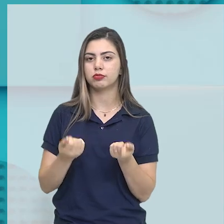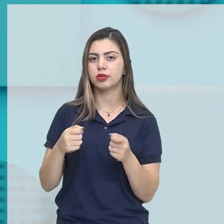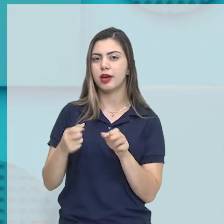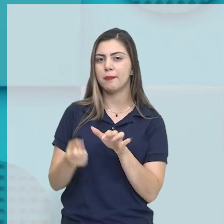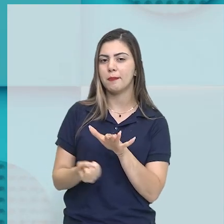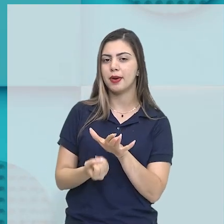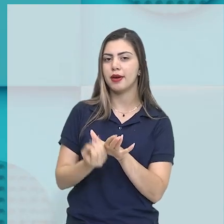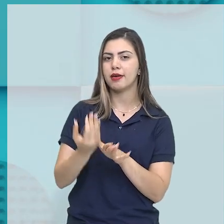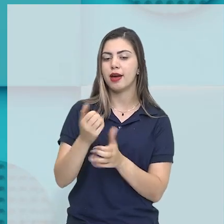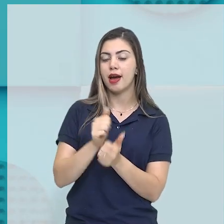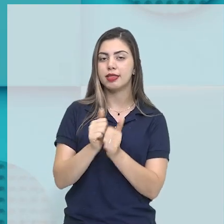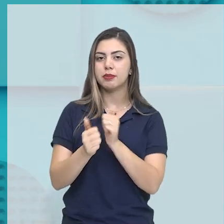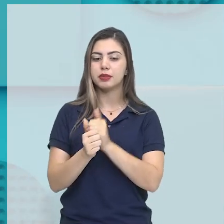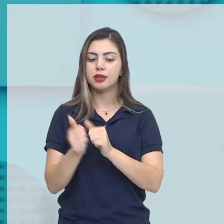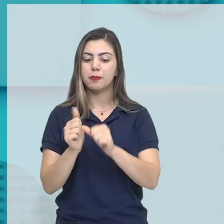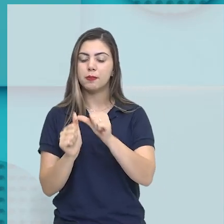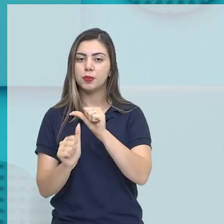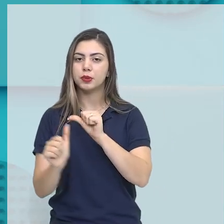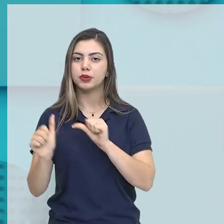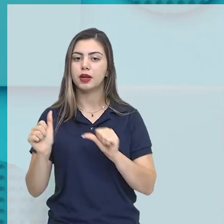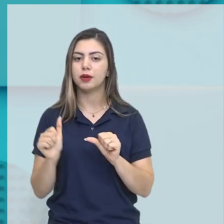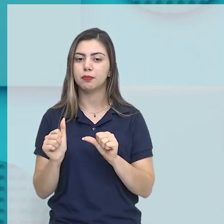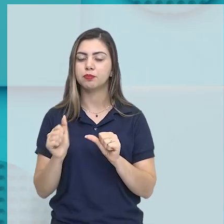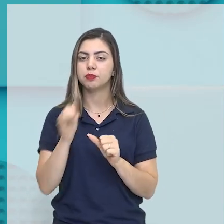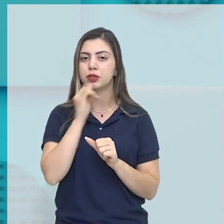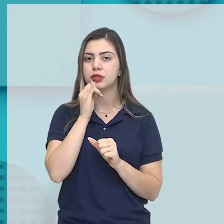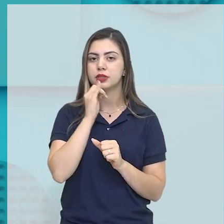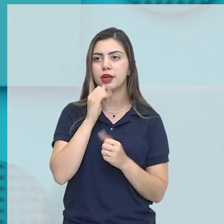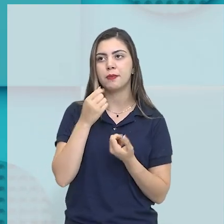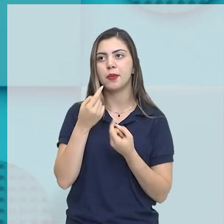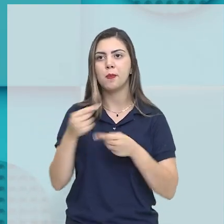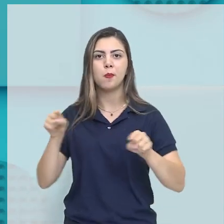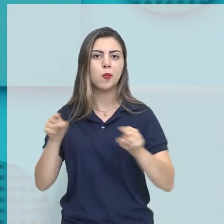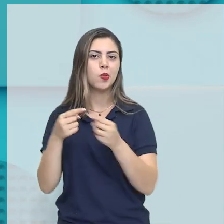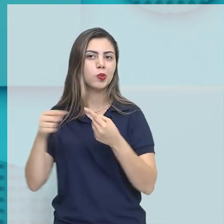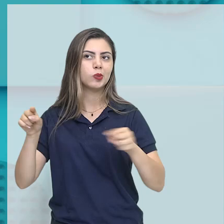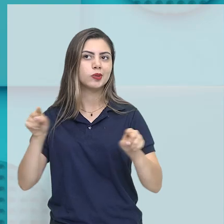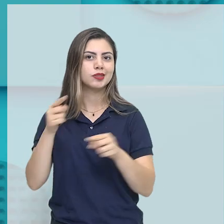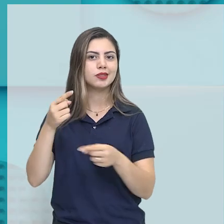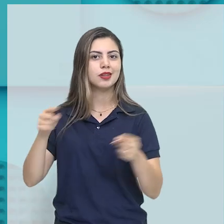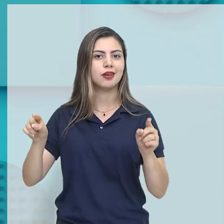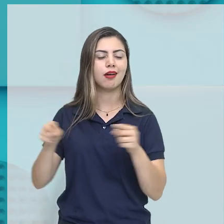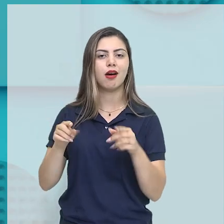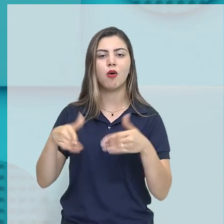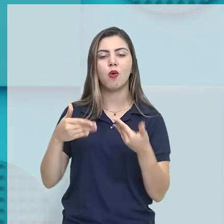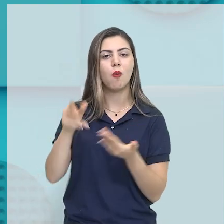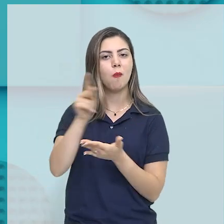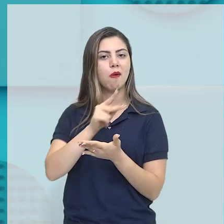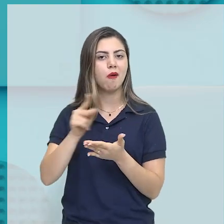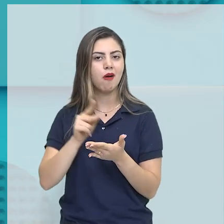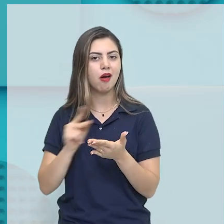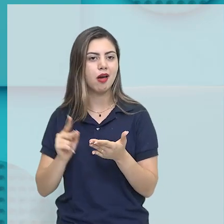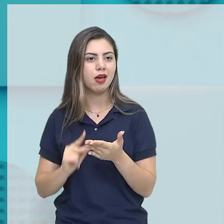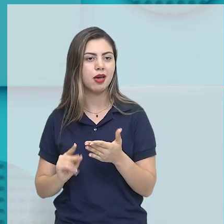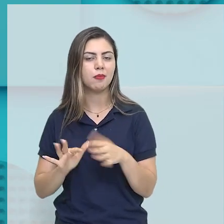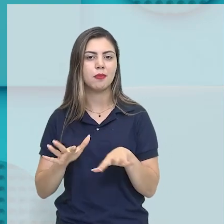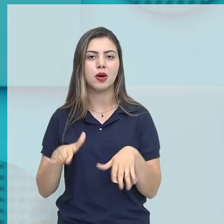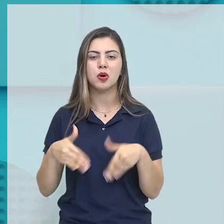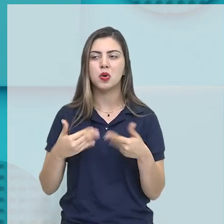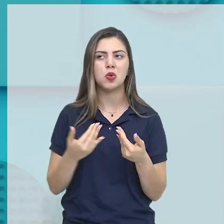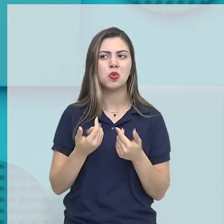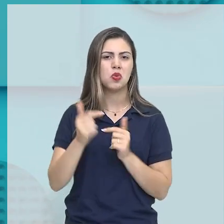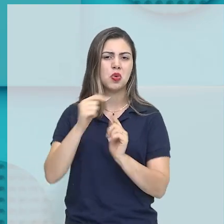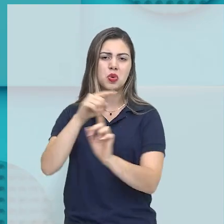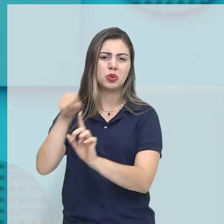recriar aquele texto, seja em forma de letra de música, seja em forma de poemas, seja qualquer